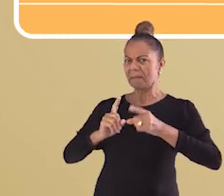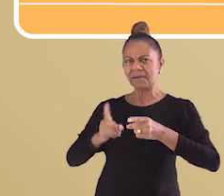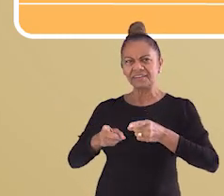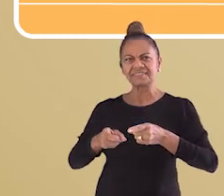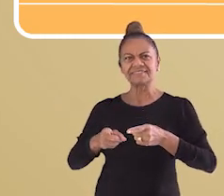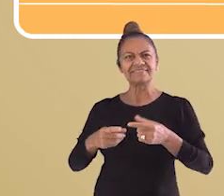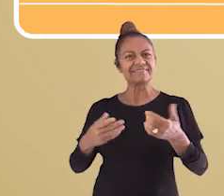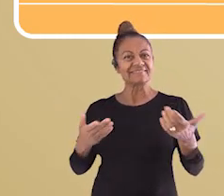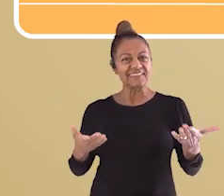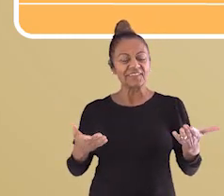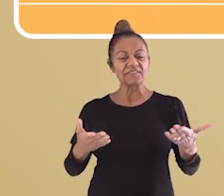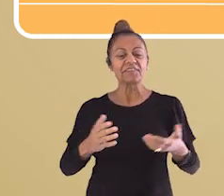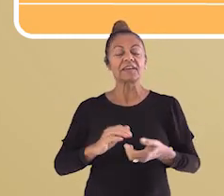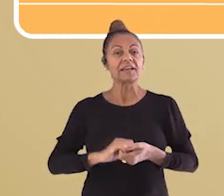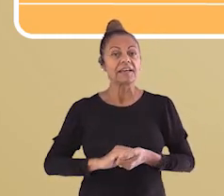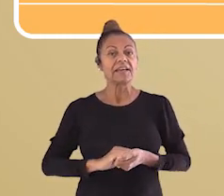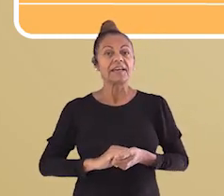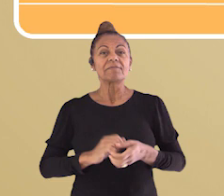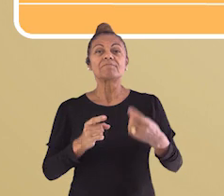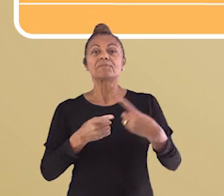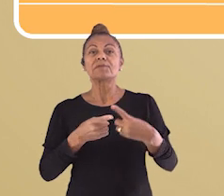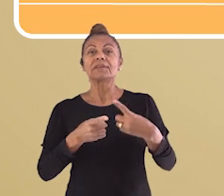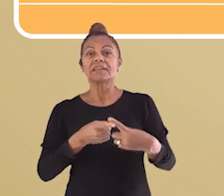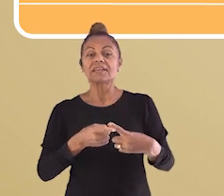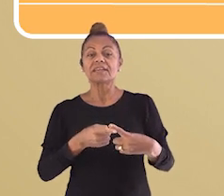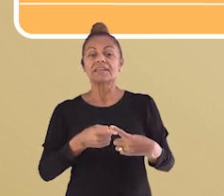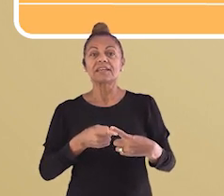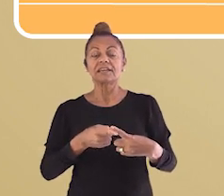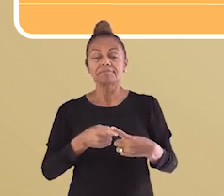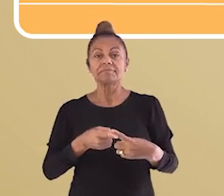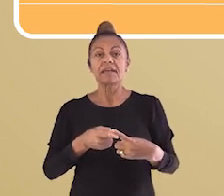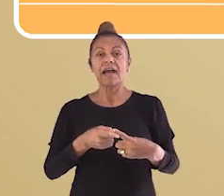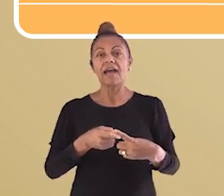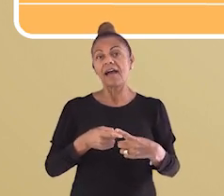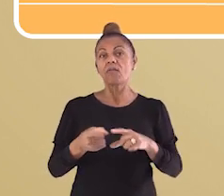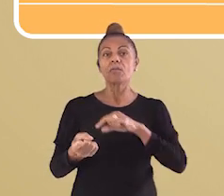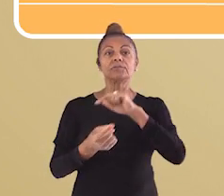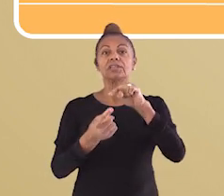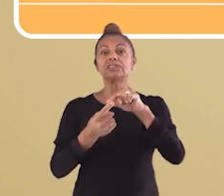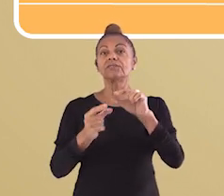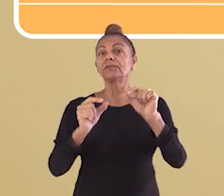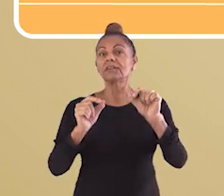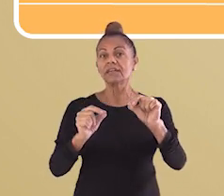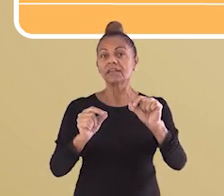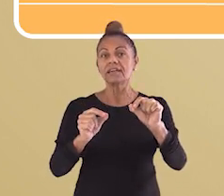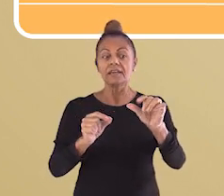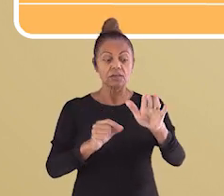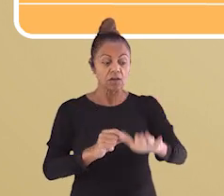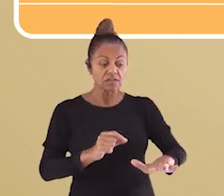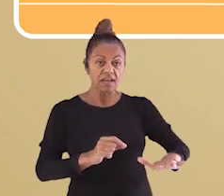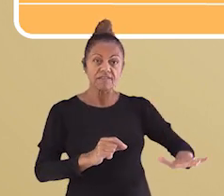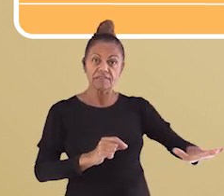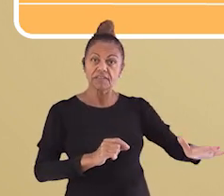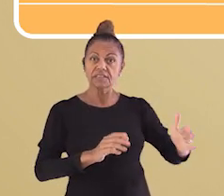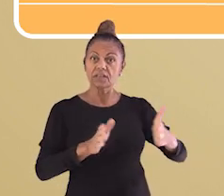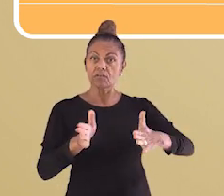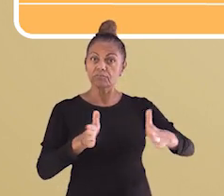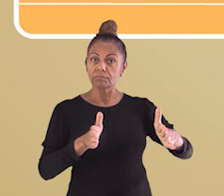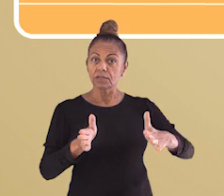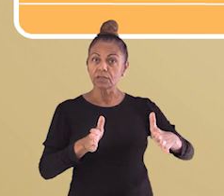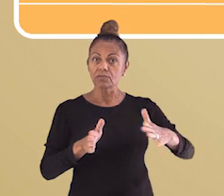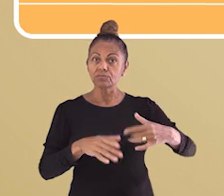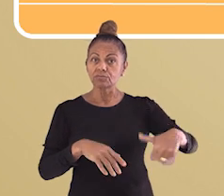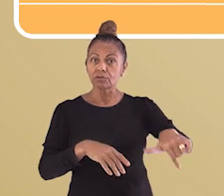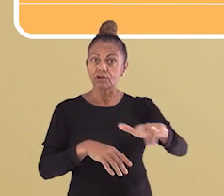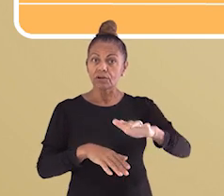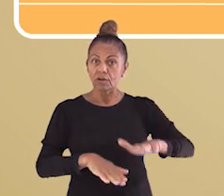tá? E a intenção é que a gente seja sim mais saudável, principalmente na infância, que é a nossa fase de desenvolvimento, a